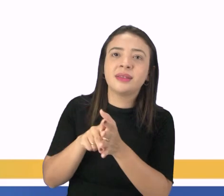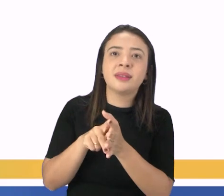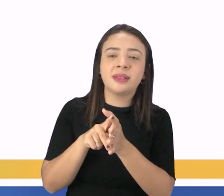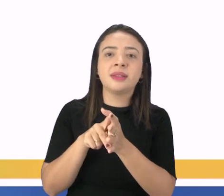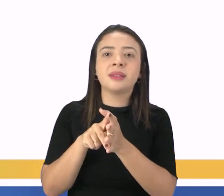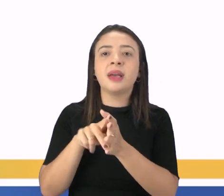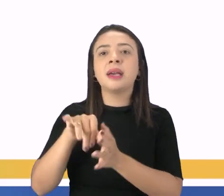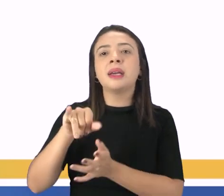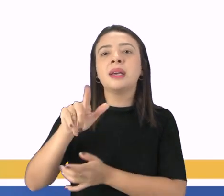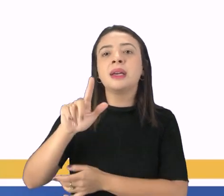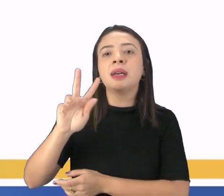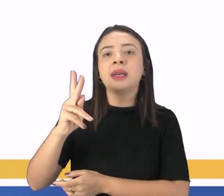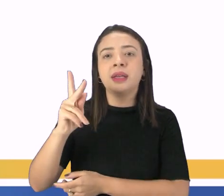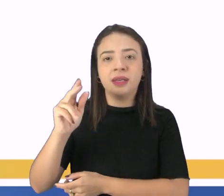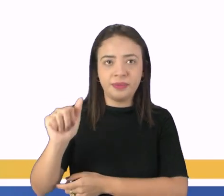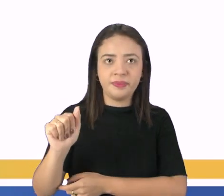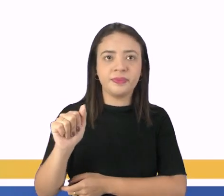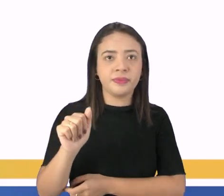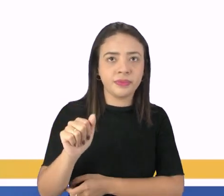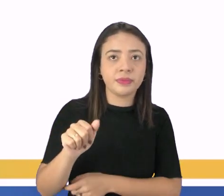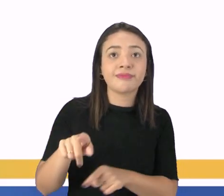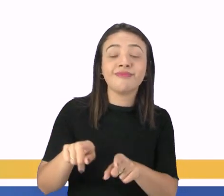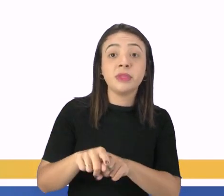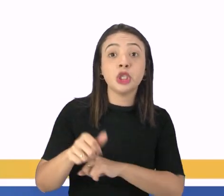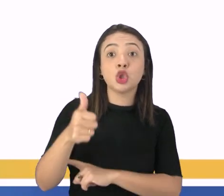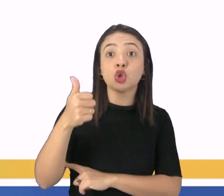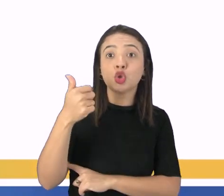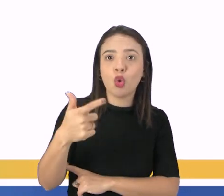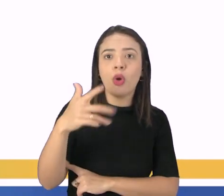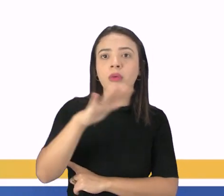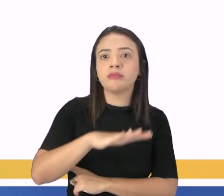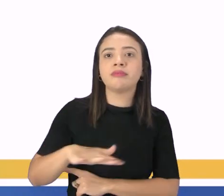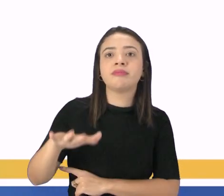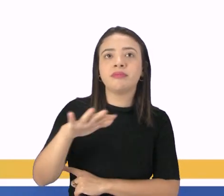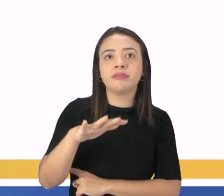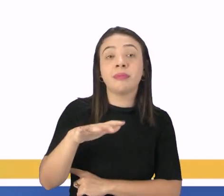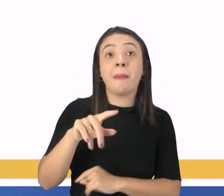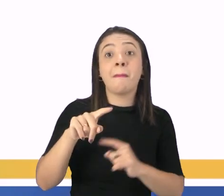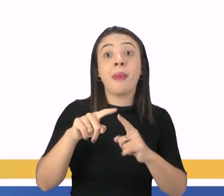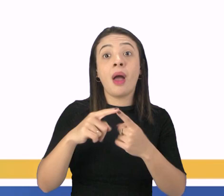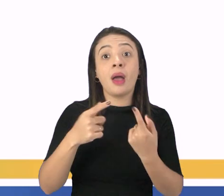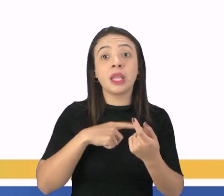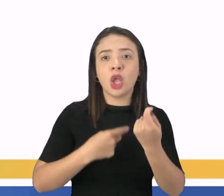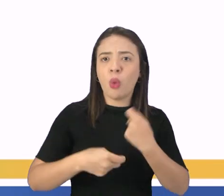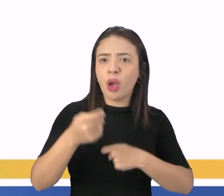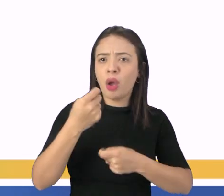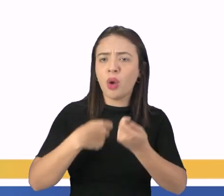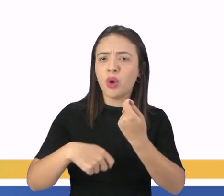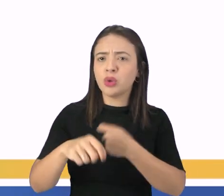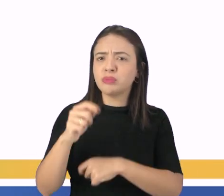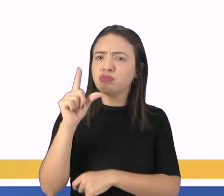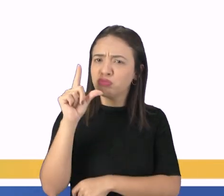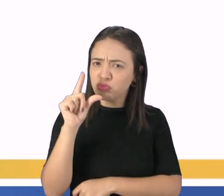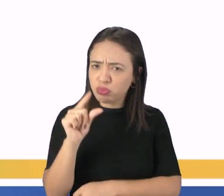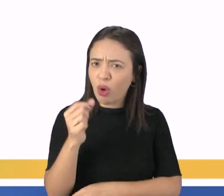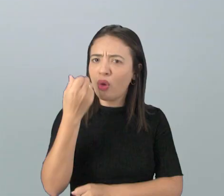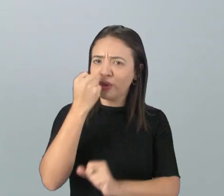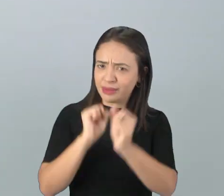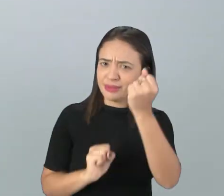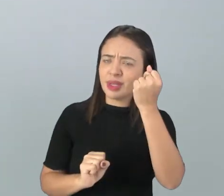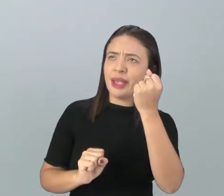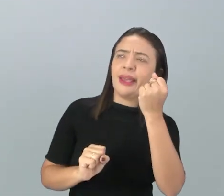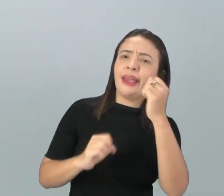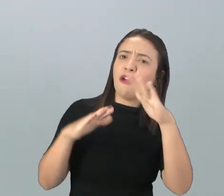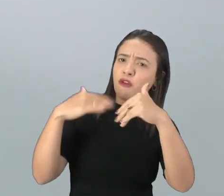dessas ilhas, ou outras 12 nações. Mas são economias pouco desenvolvidas, em outras palavras,